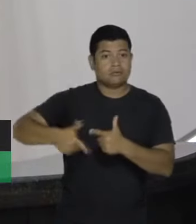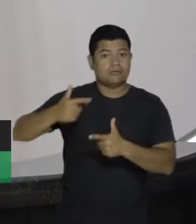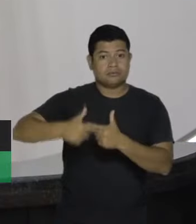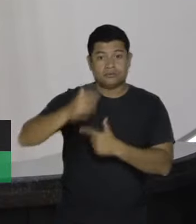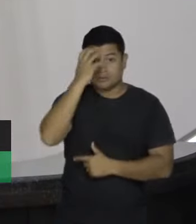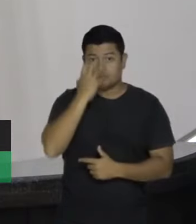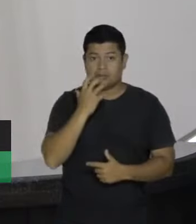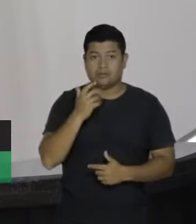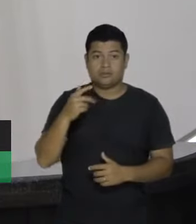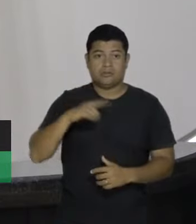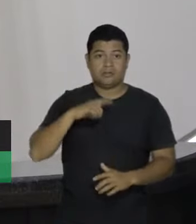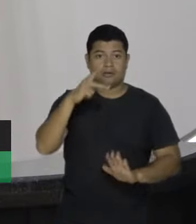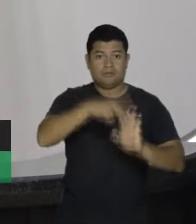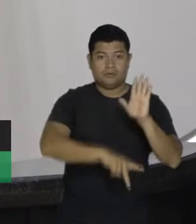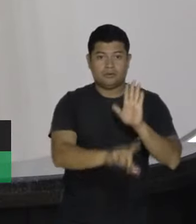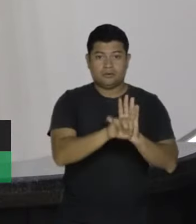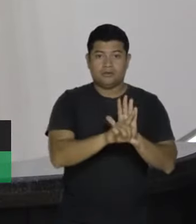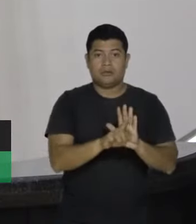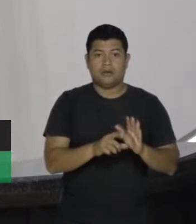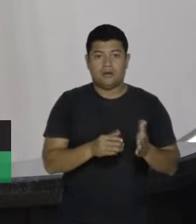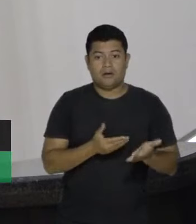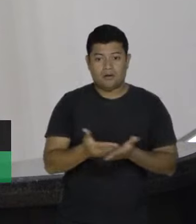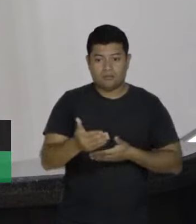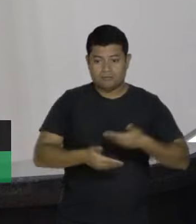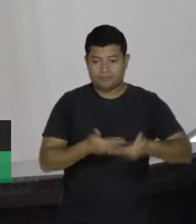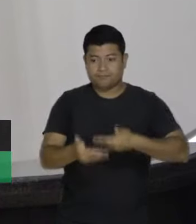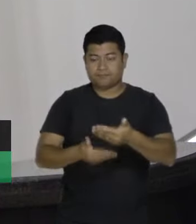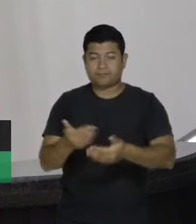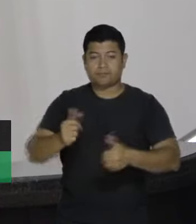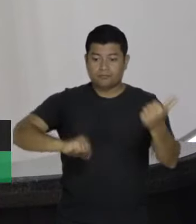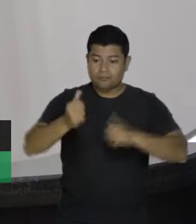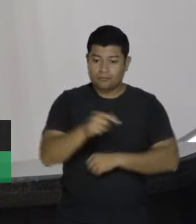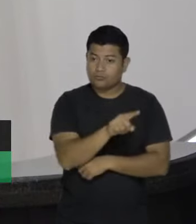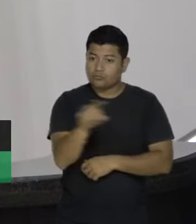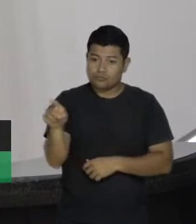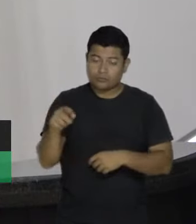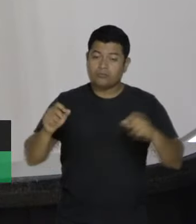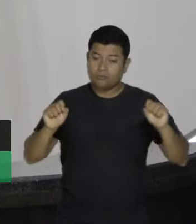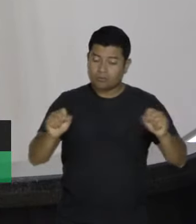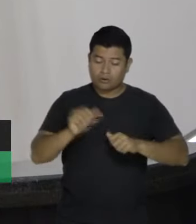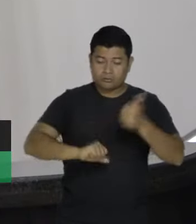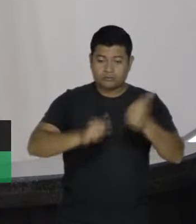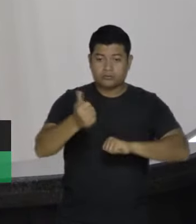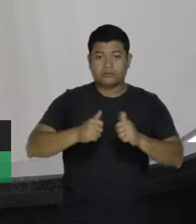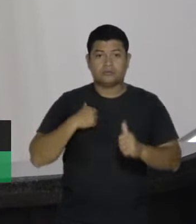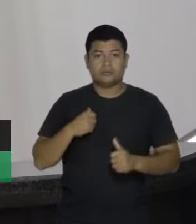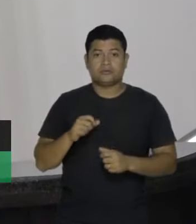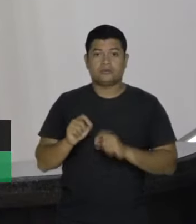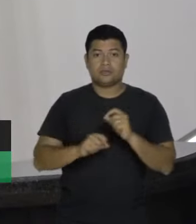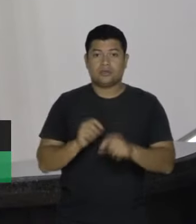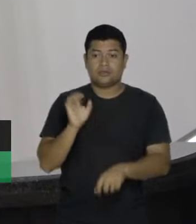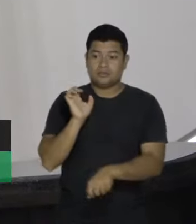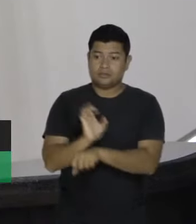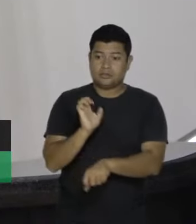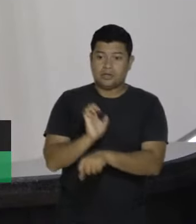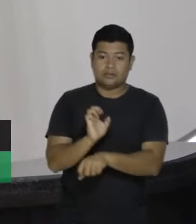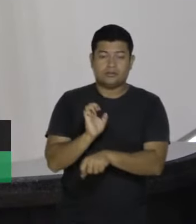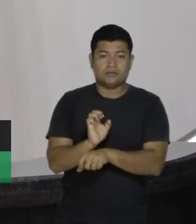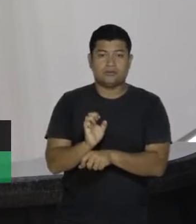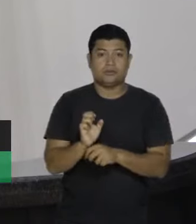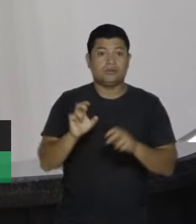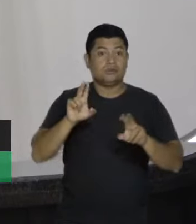de lei que vai passar pela avaliação dos senhores, que justamente discute o estado de emergência climática em